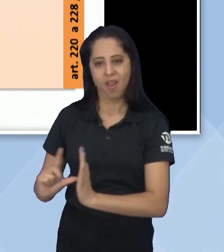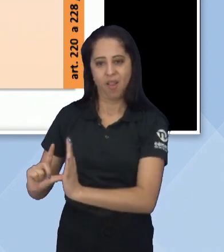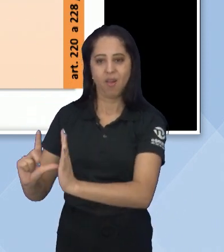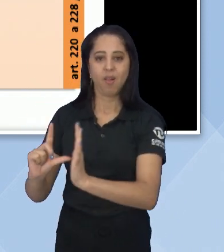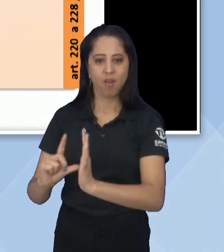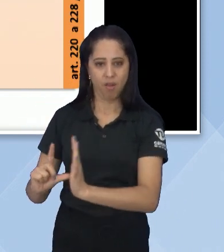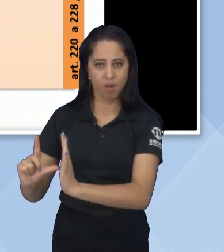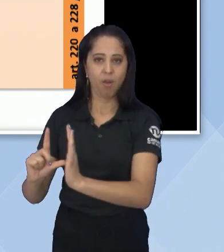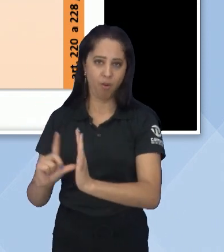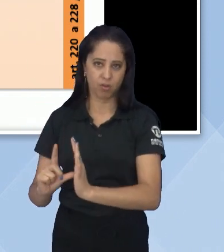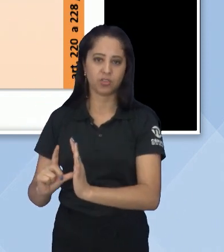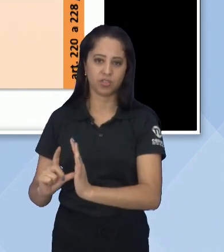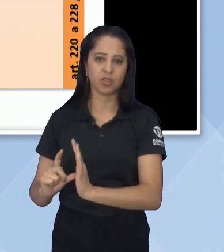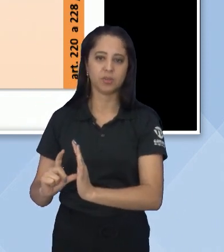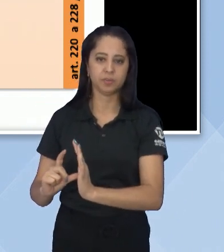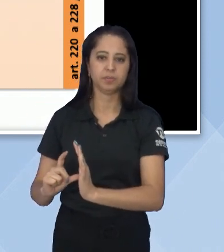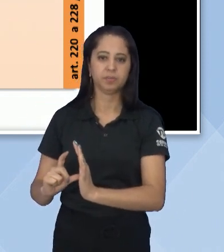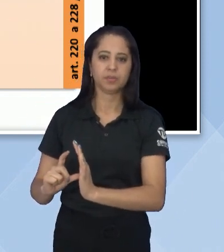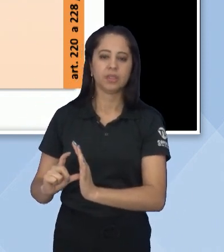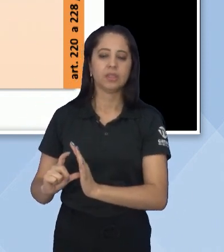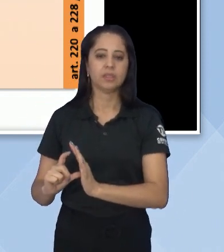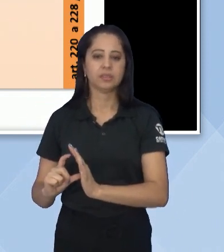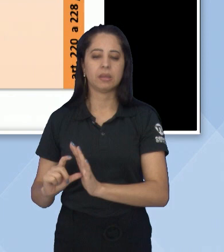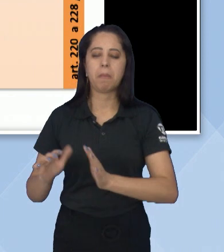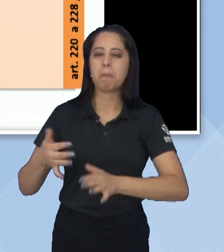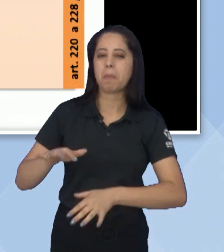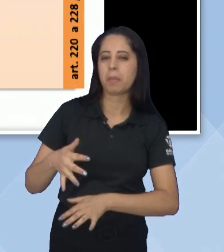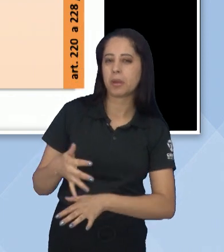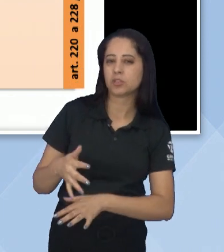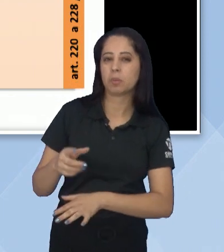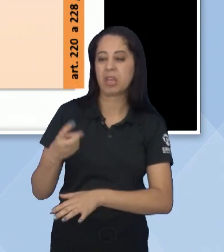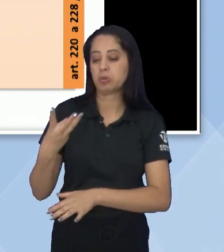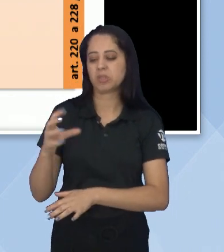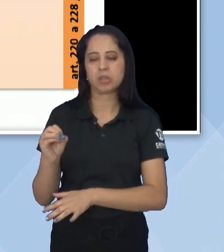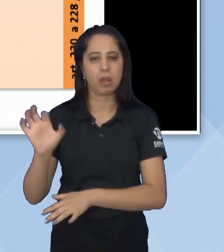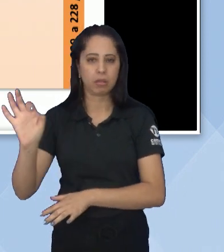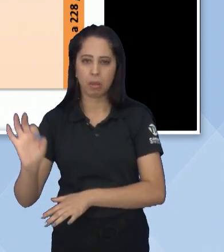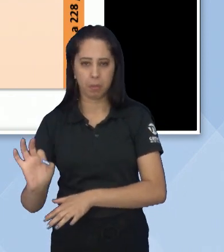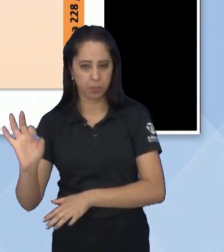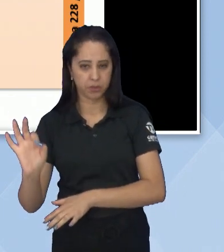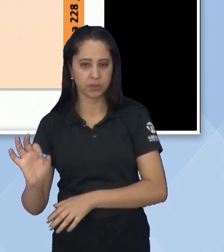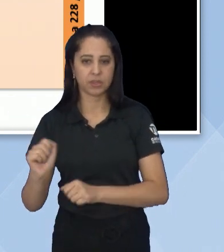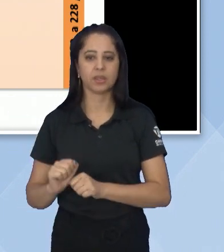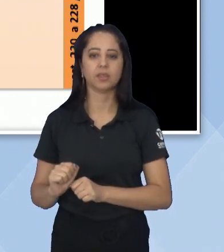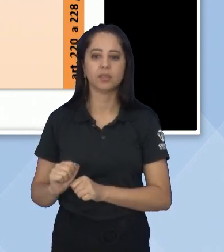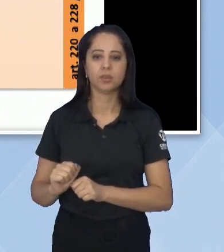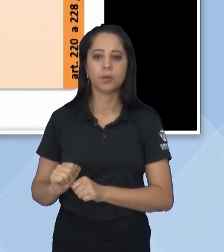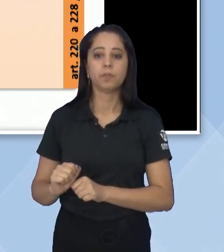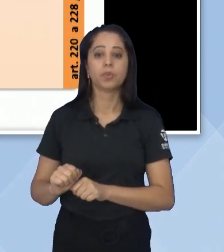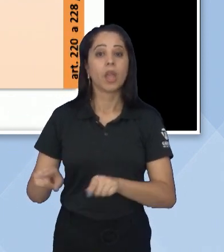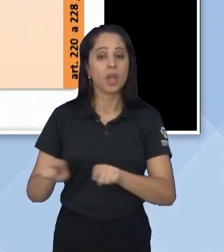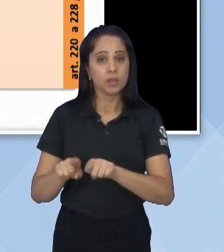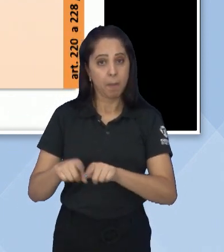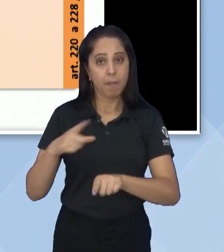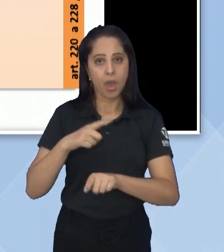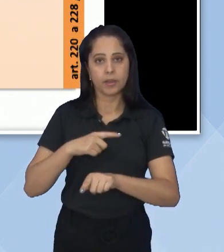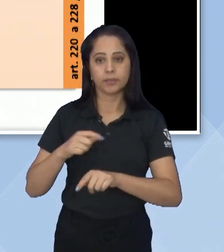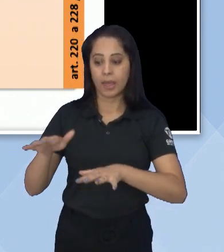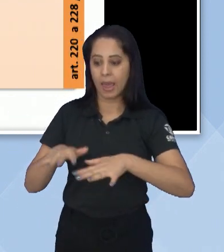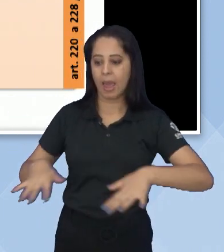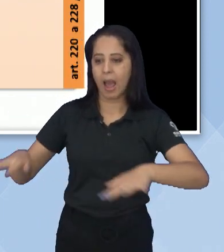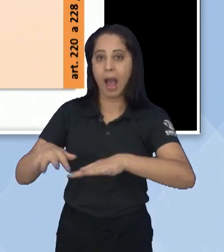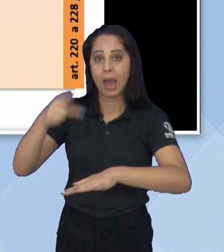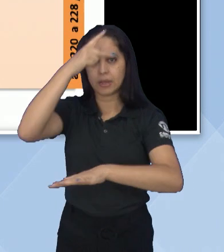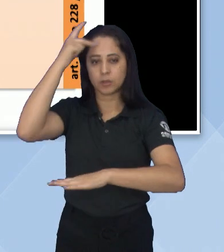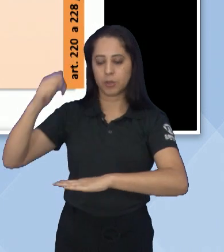isso dentro de uma proporção e a gente tá falando que é uma extensão mínima lá de 30% atestada que você tem que ter área destruição causada no mesmo